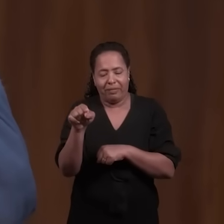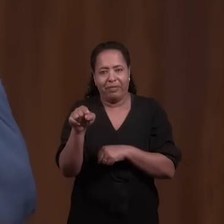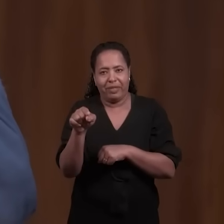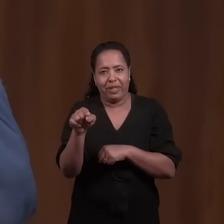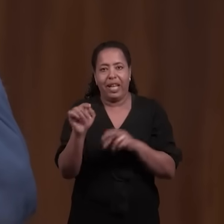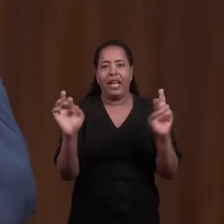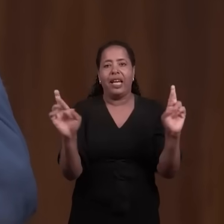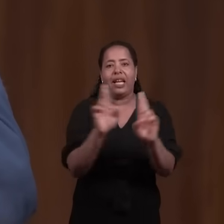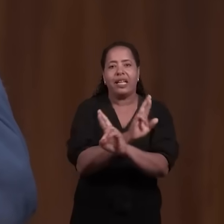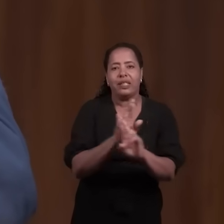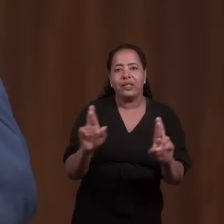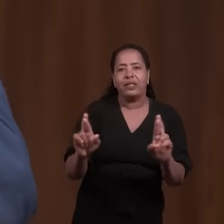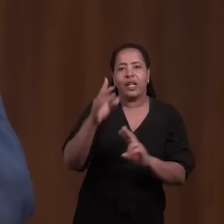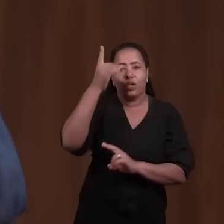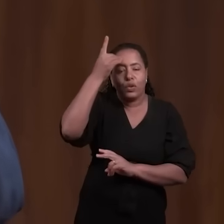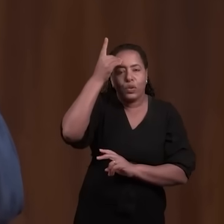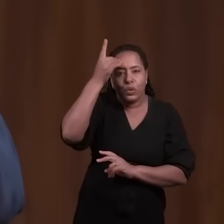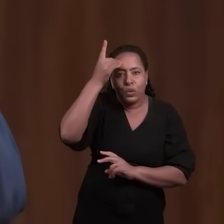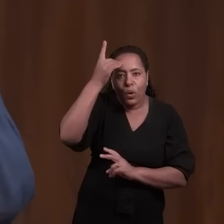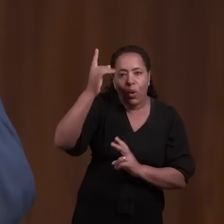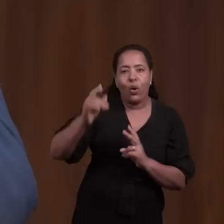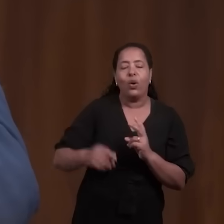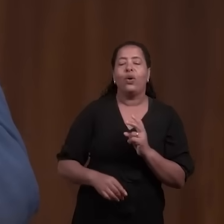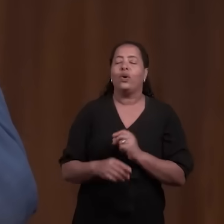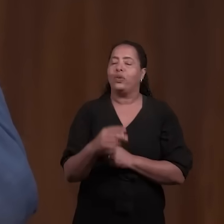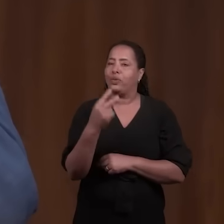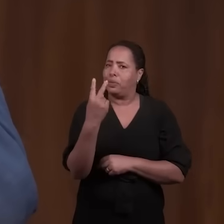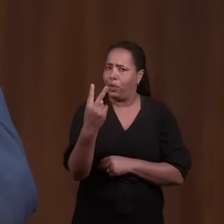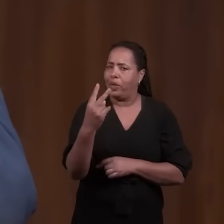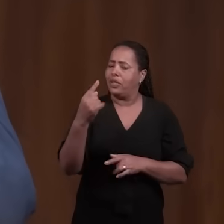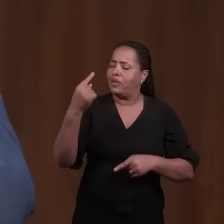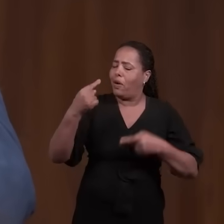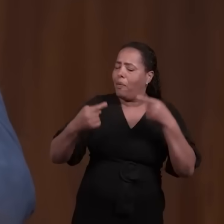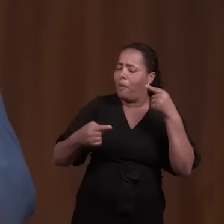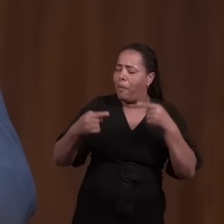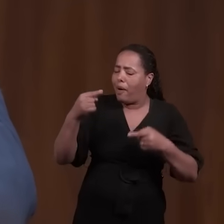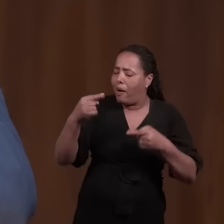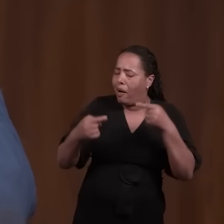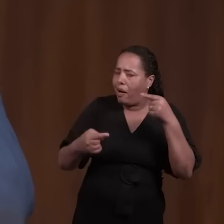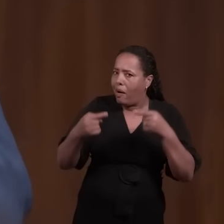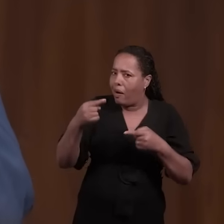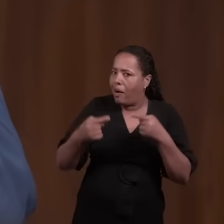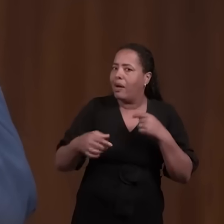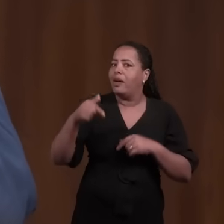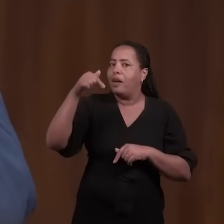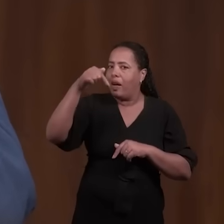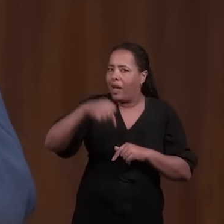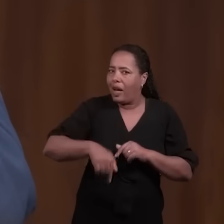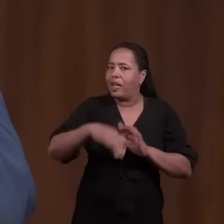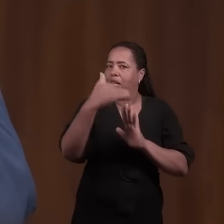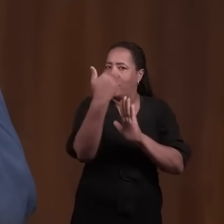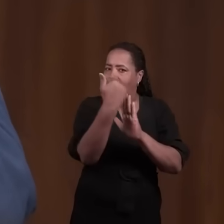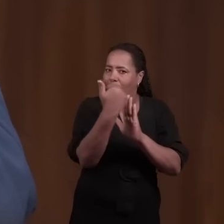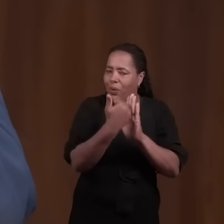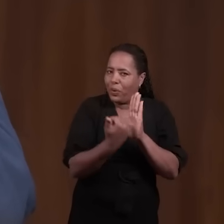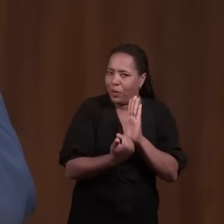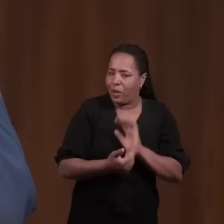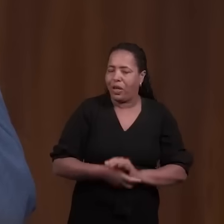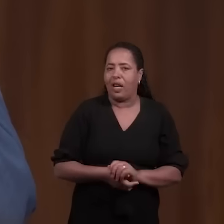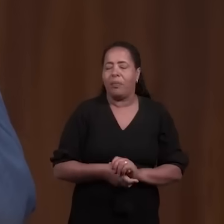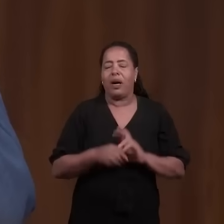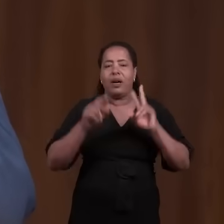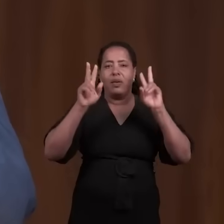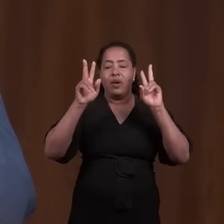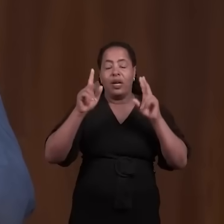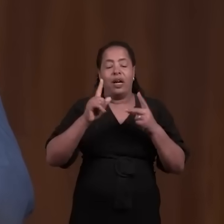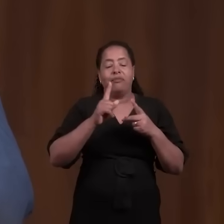no nosso próximo programa sobre 2 dons. Nós vamos discutir bastante sobre eles aqui no nosso